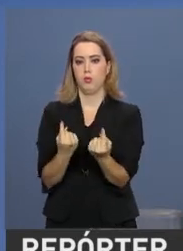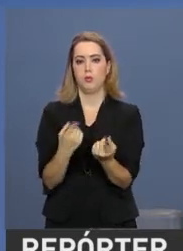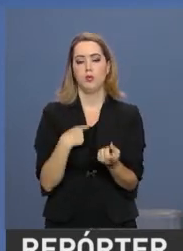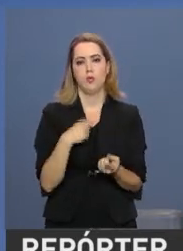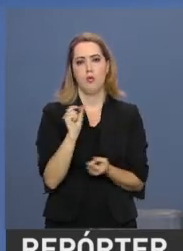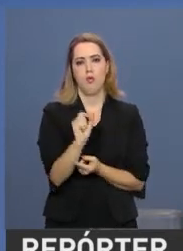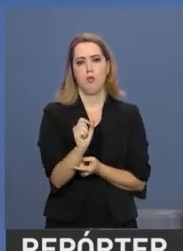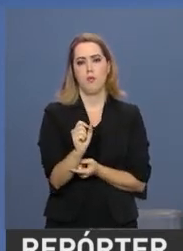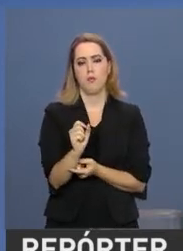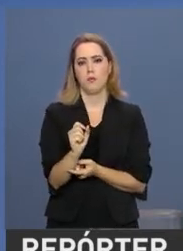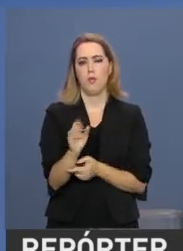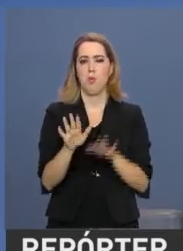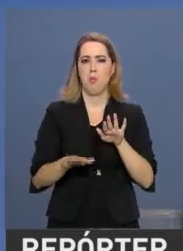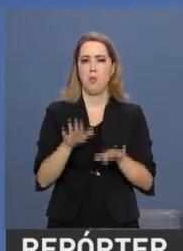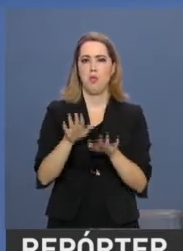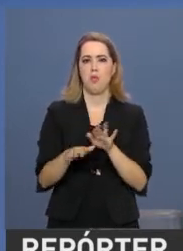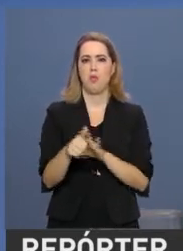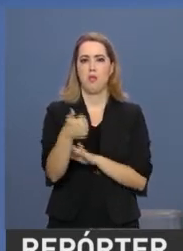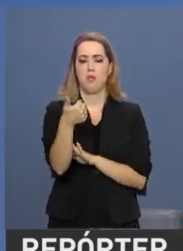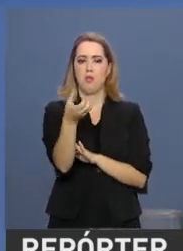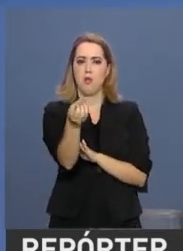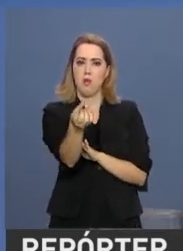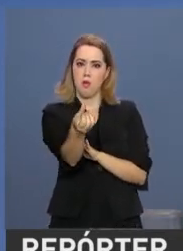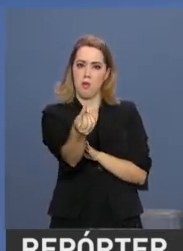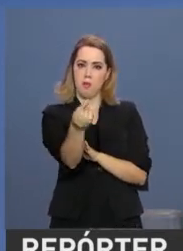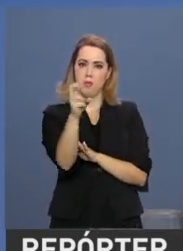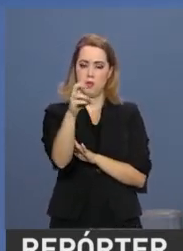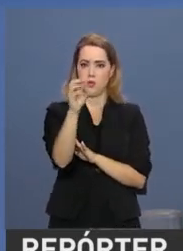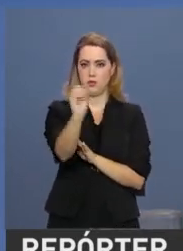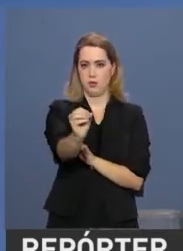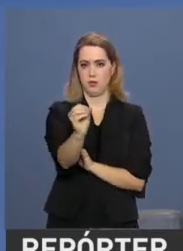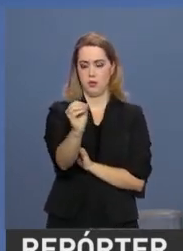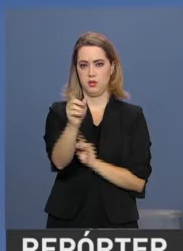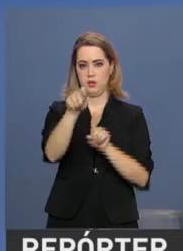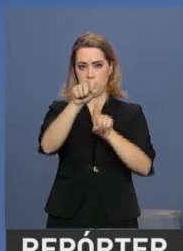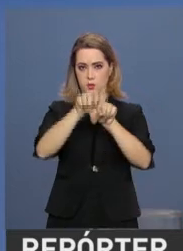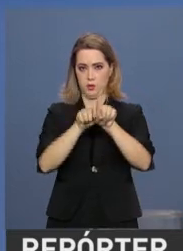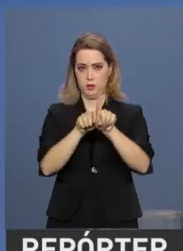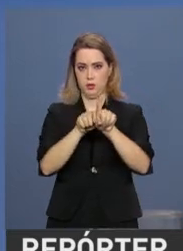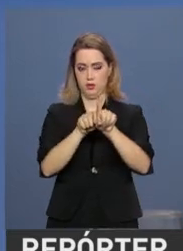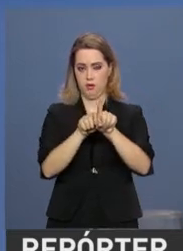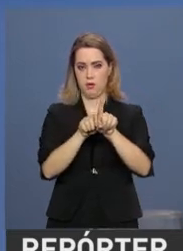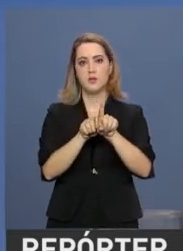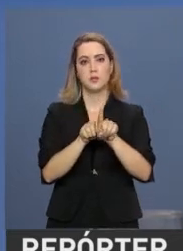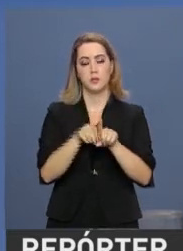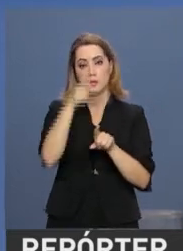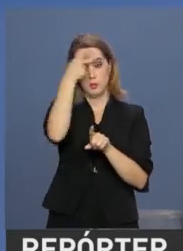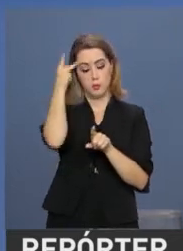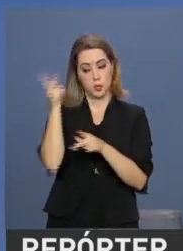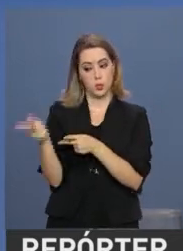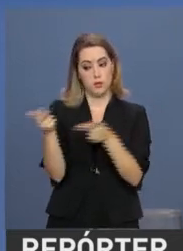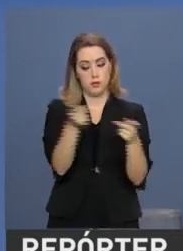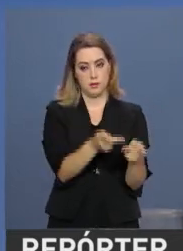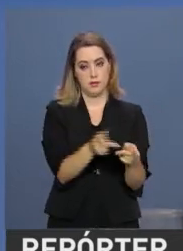recurso na casa de 1.650 reais por mês e